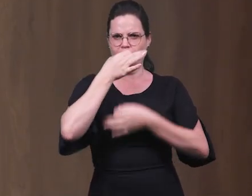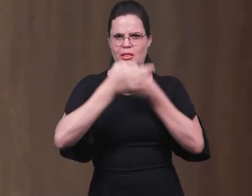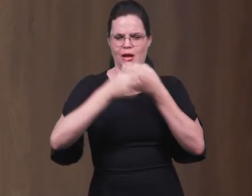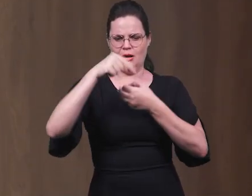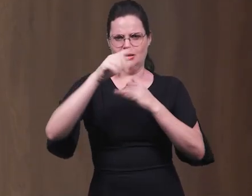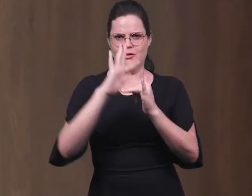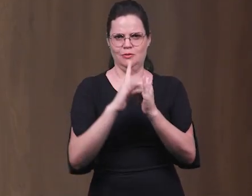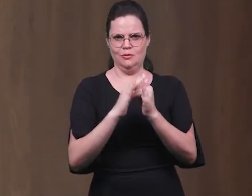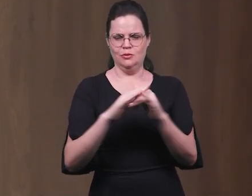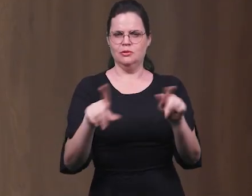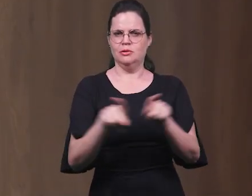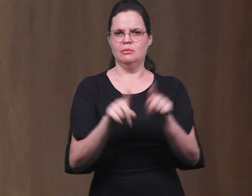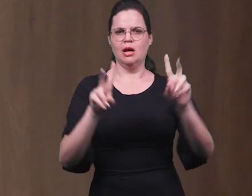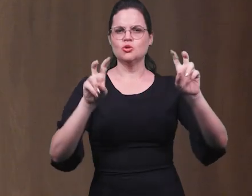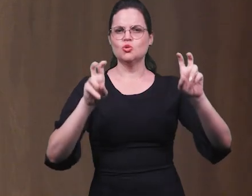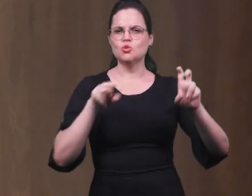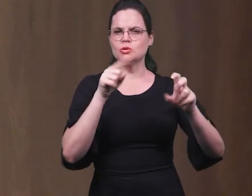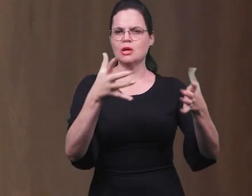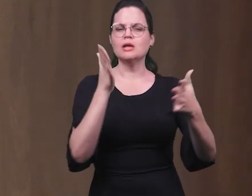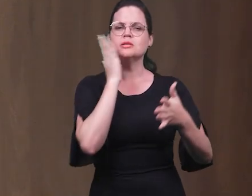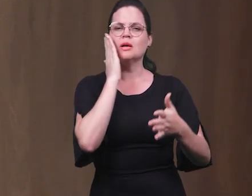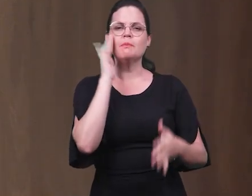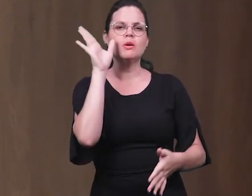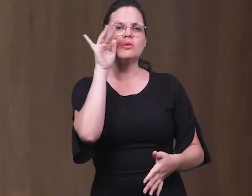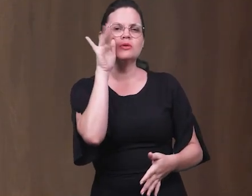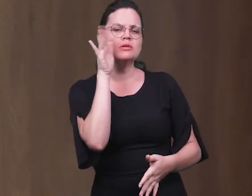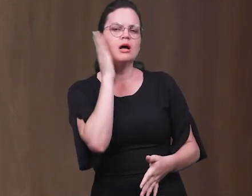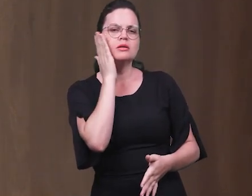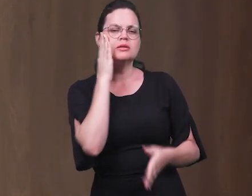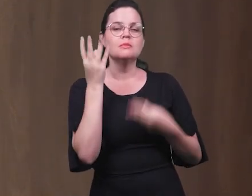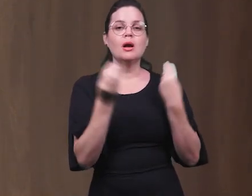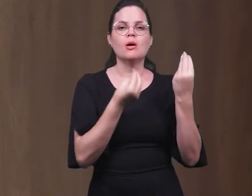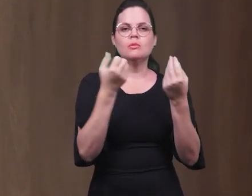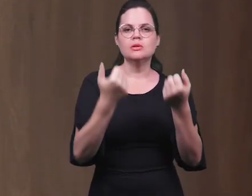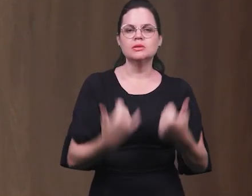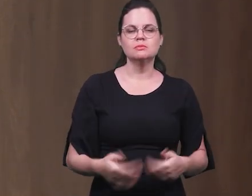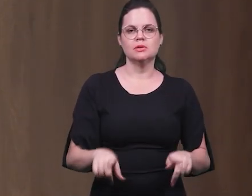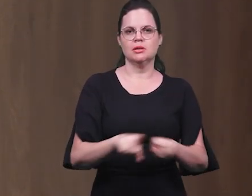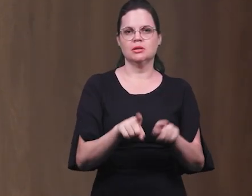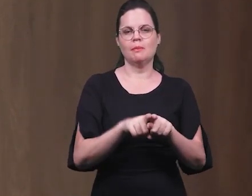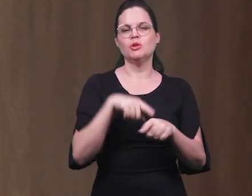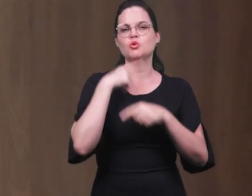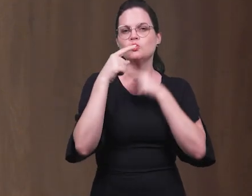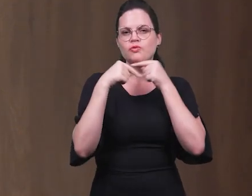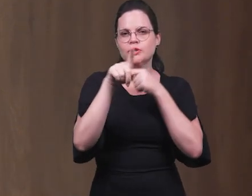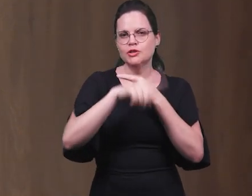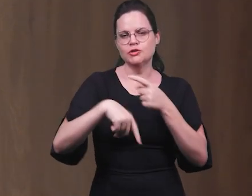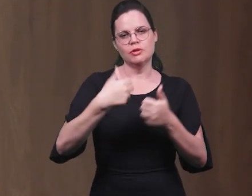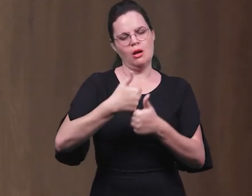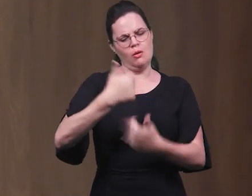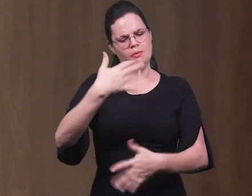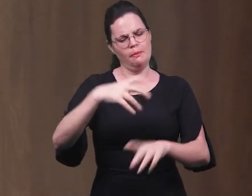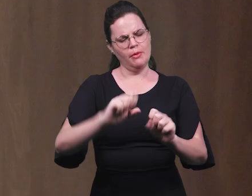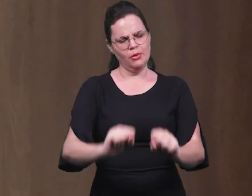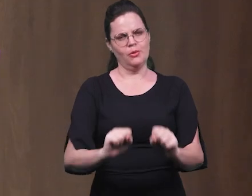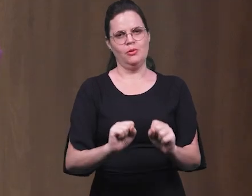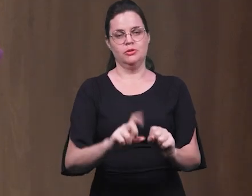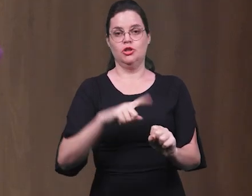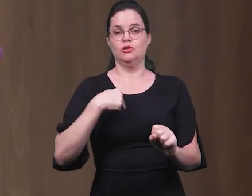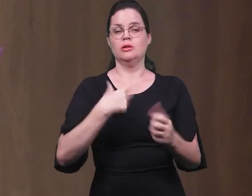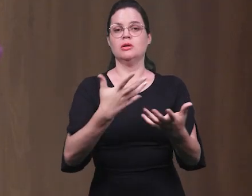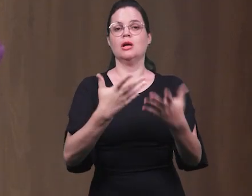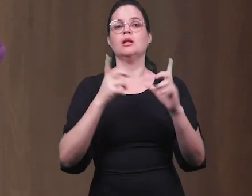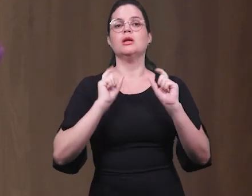nosso YouTube, falem os assuntos que vocês gostariam de ouvir, comentem sobre as dúvidas de vocês.